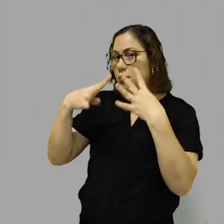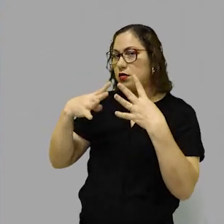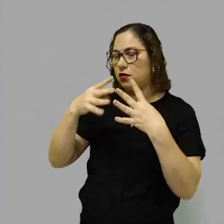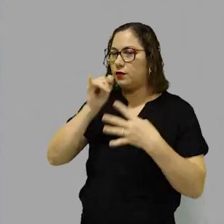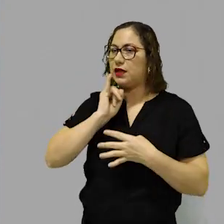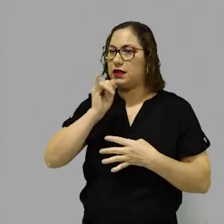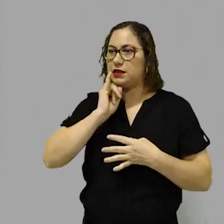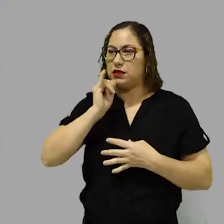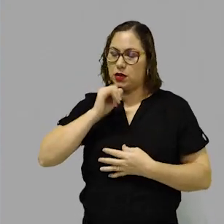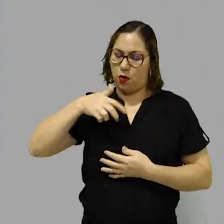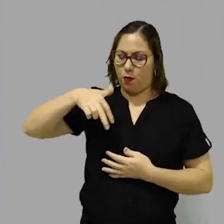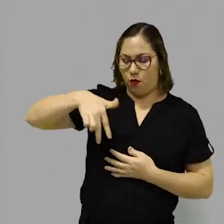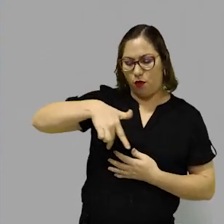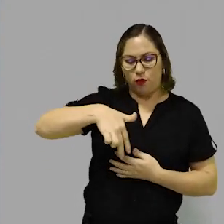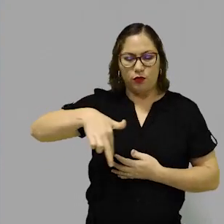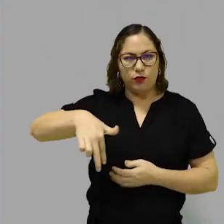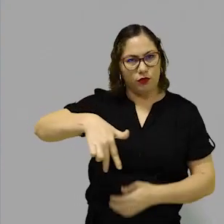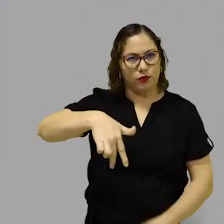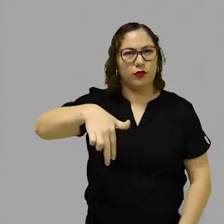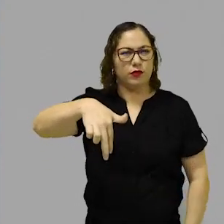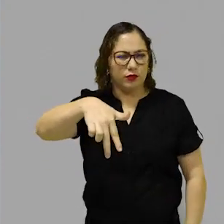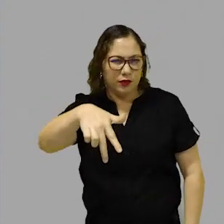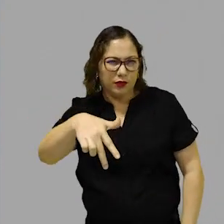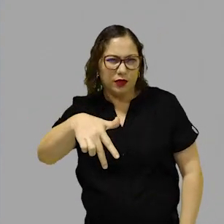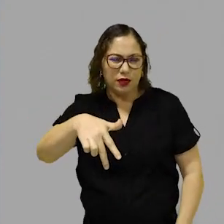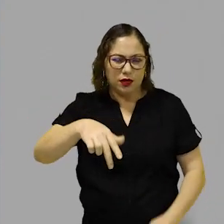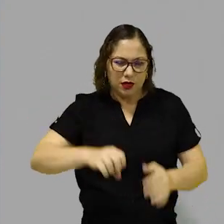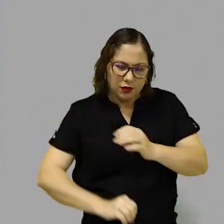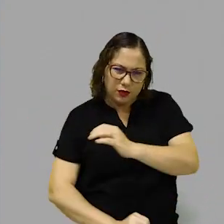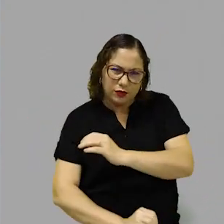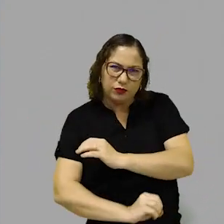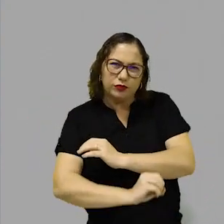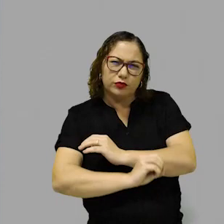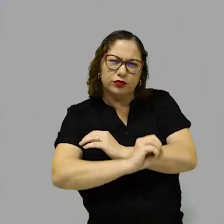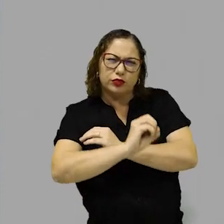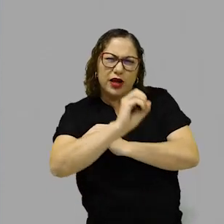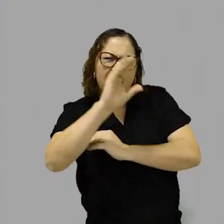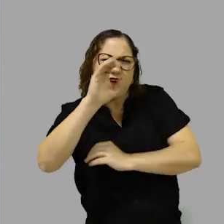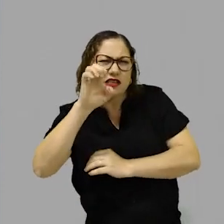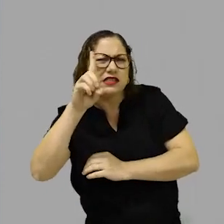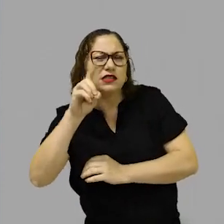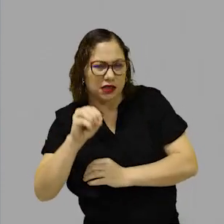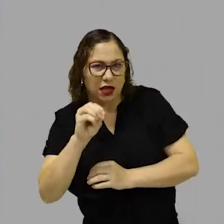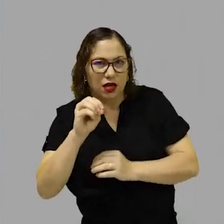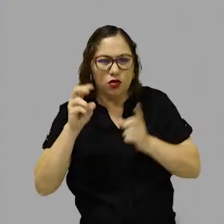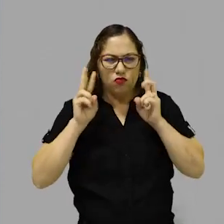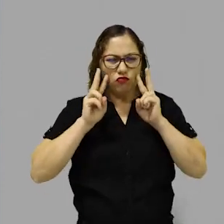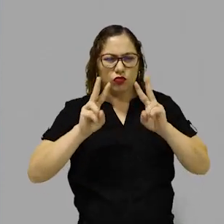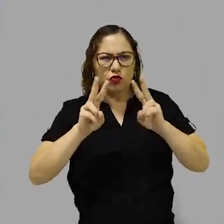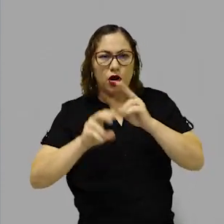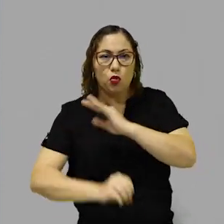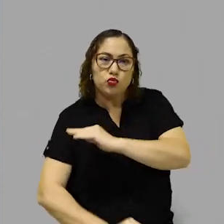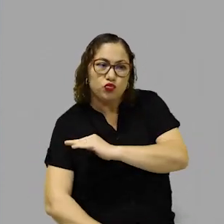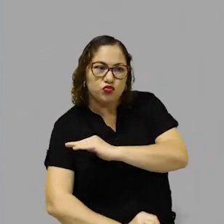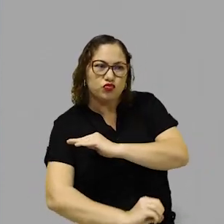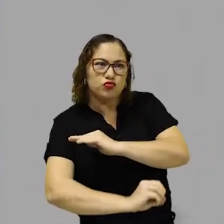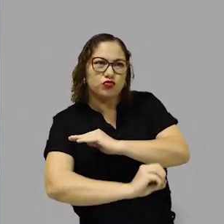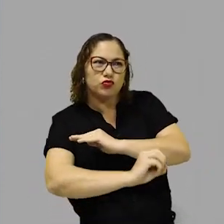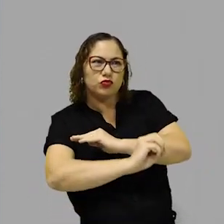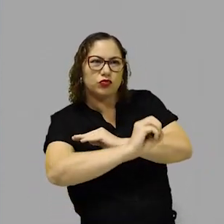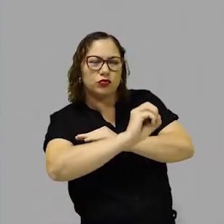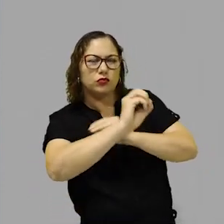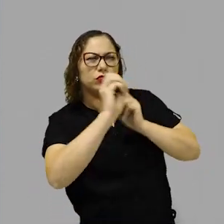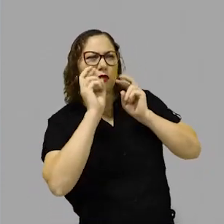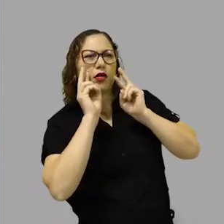está andando pelas ruas, ao amanhecer bem cedo, você pode observar o Sol nascendo em